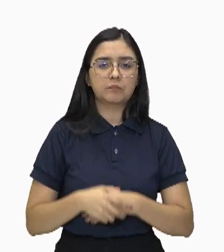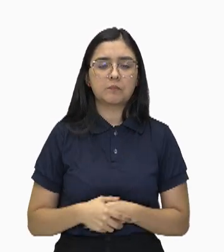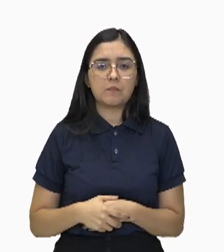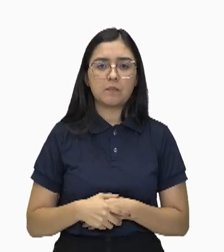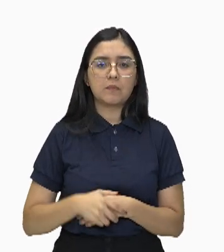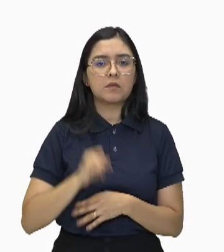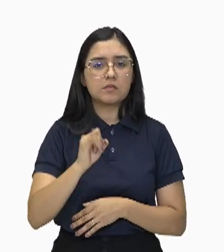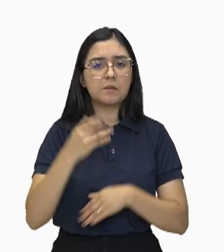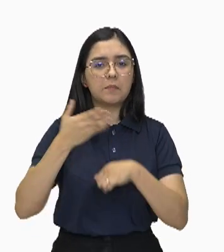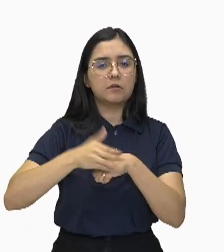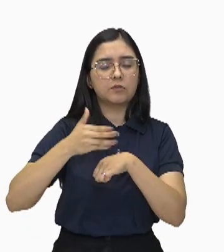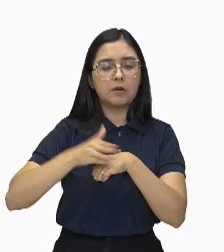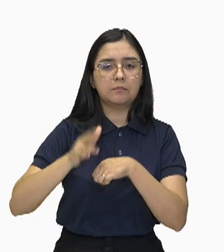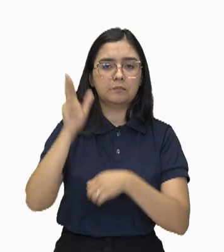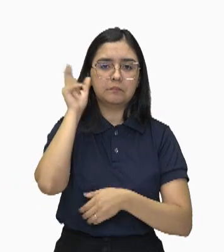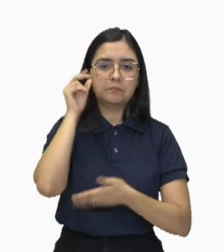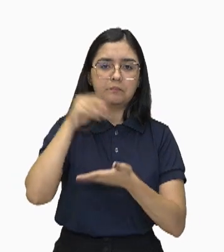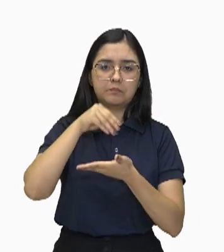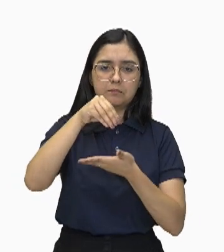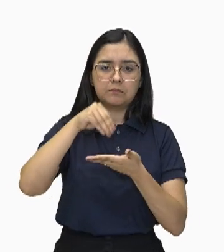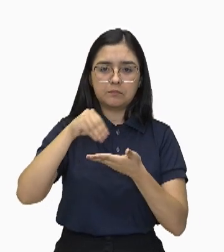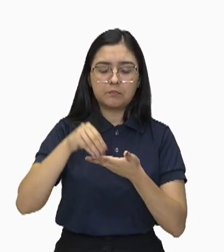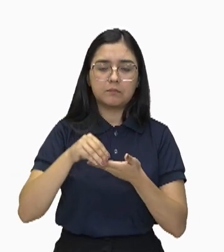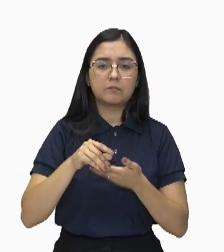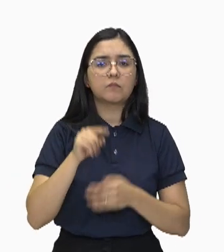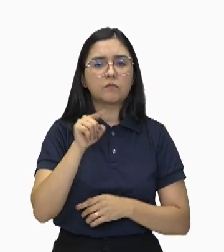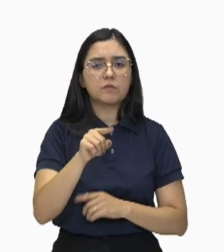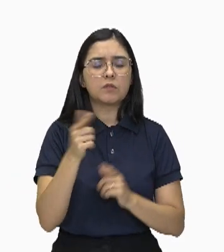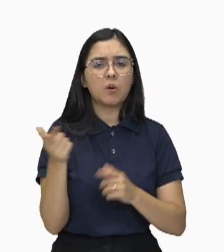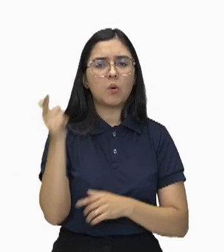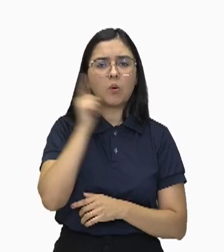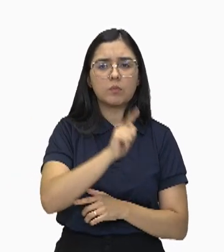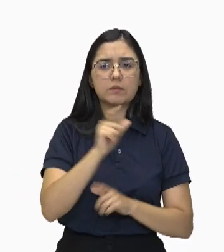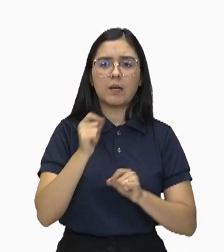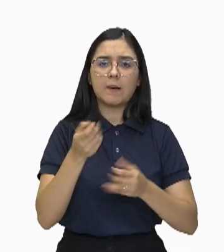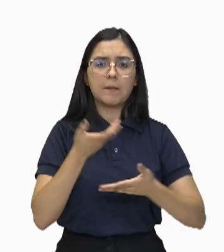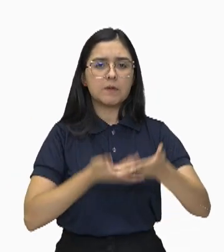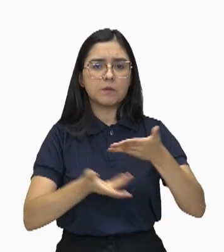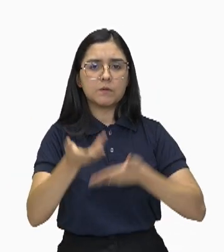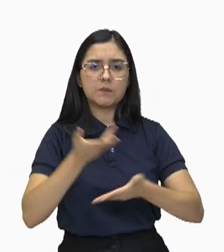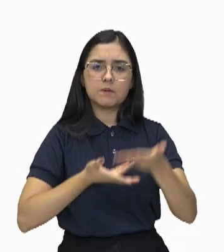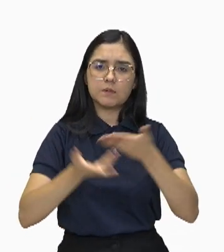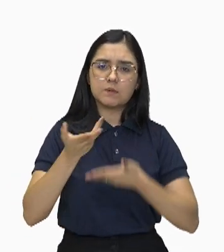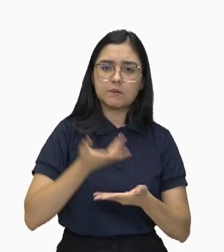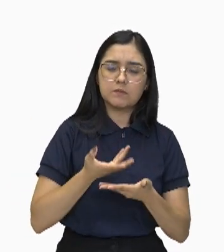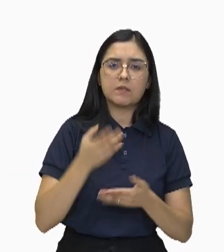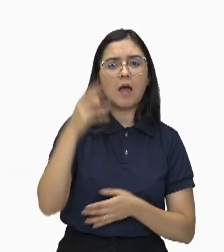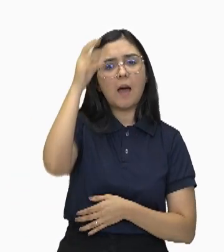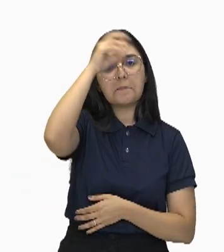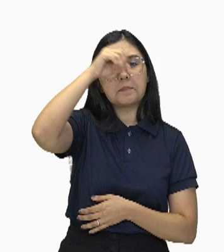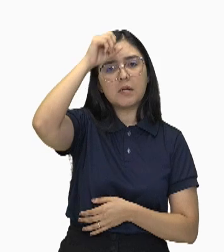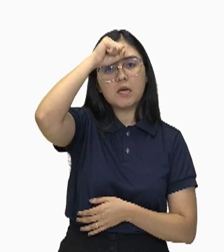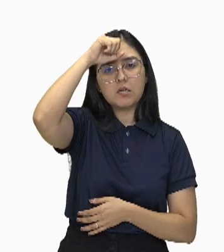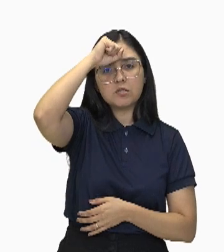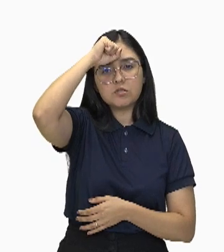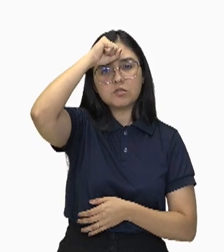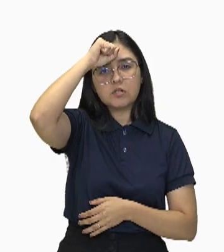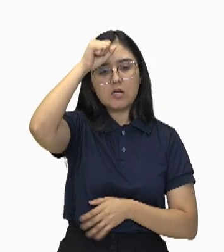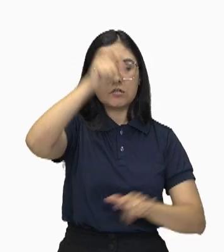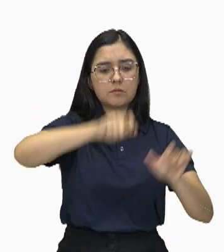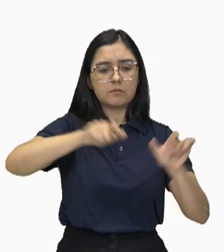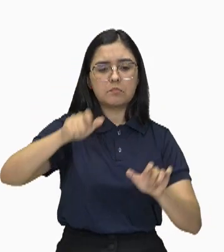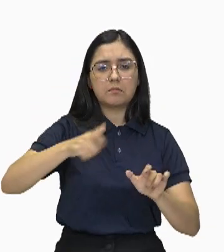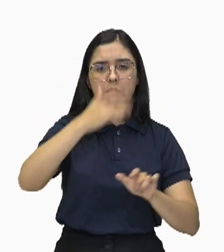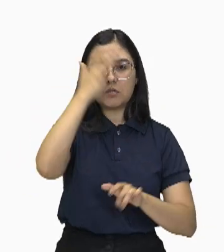benefícios. Olha só, você se torna mais socializado, né? Você aprende a socializar com as pessoas,